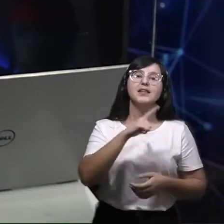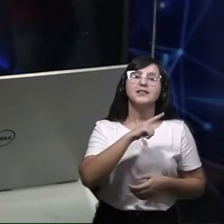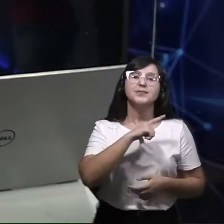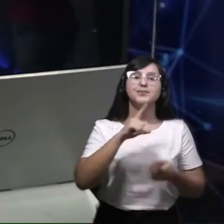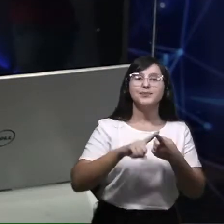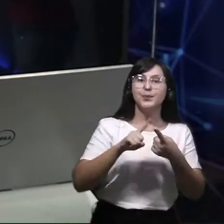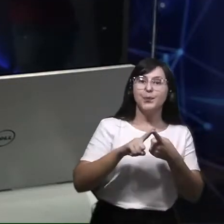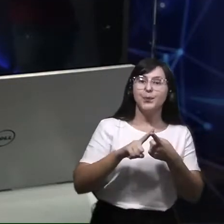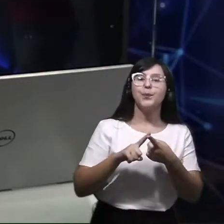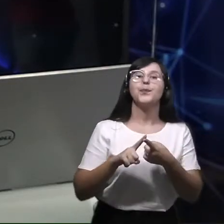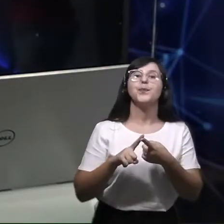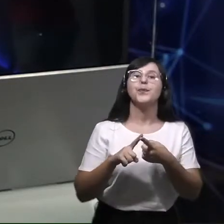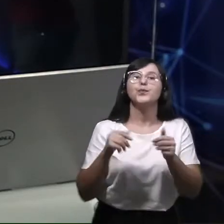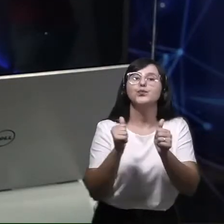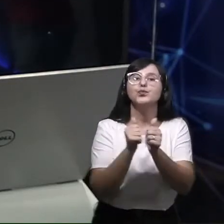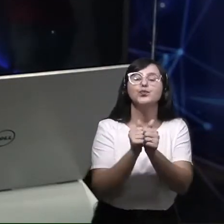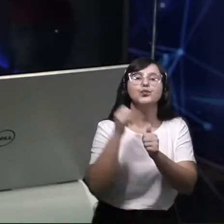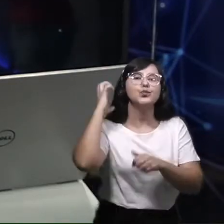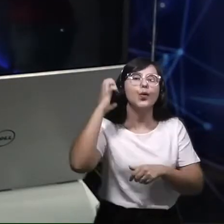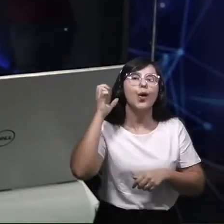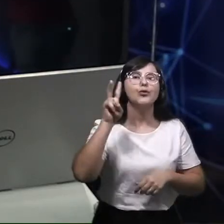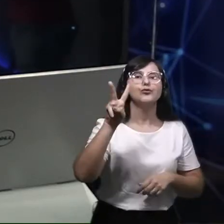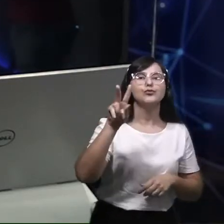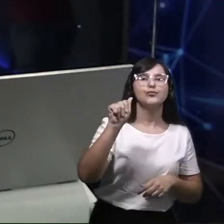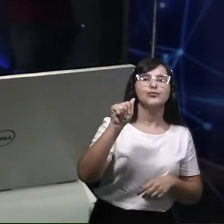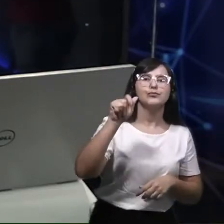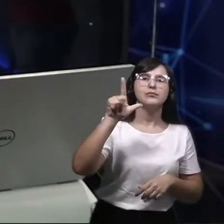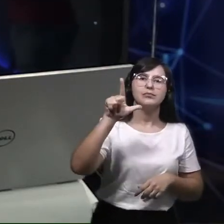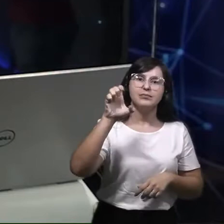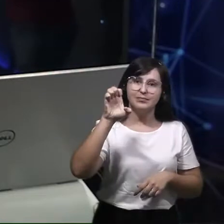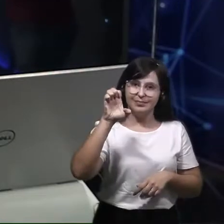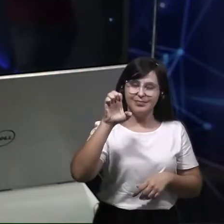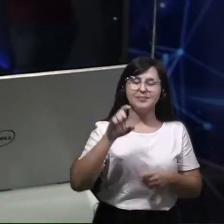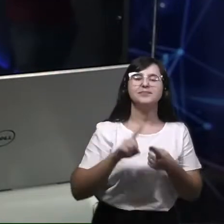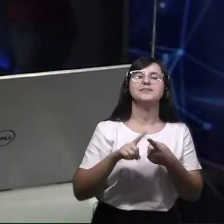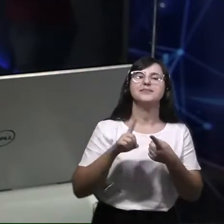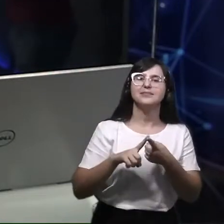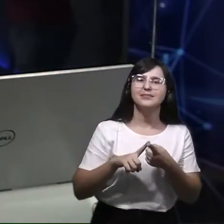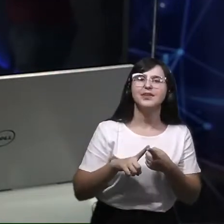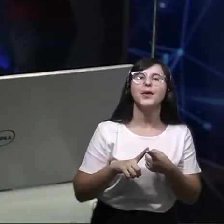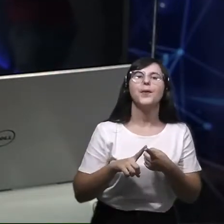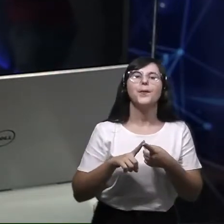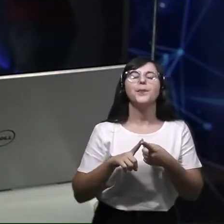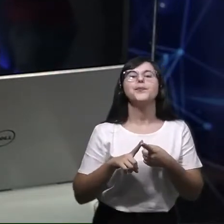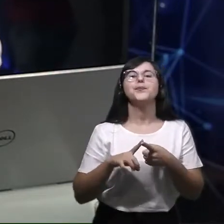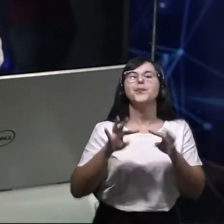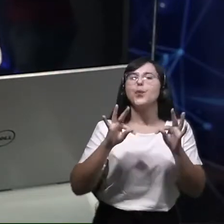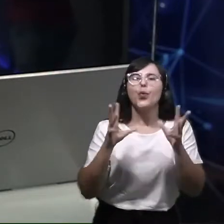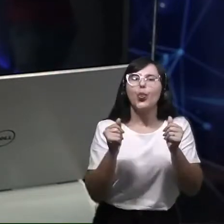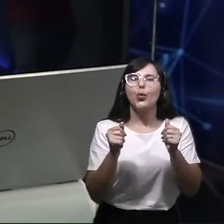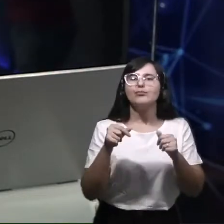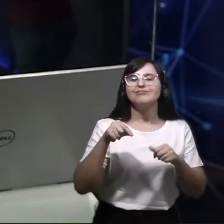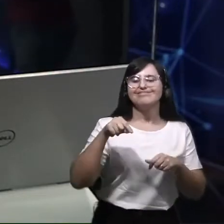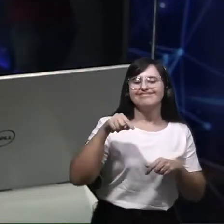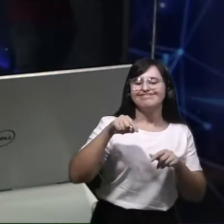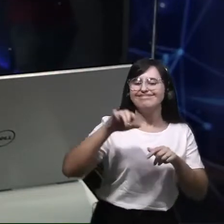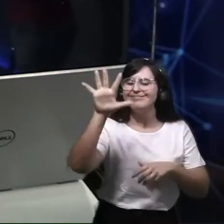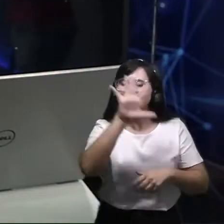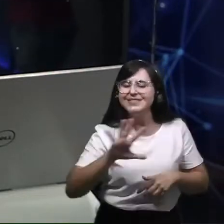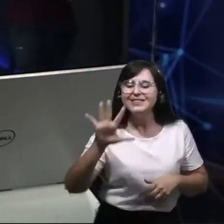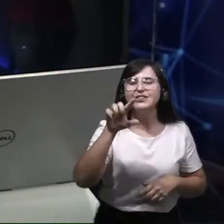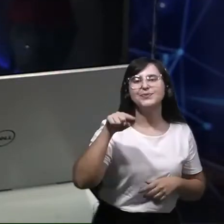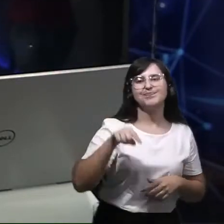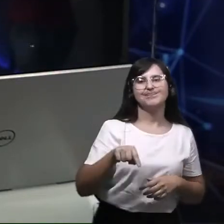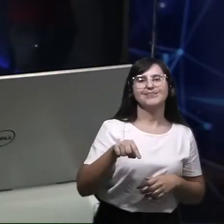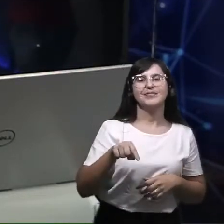Vale FM, TV SB Una de São Bento do Una e também pela página Bodega Nordestina. Pelas emissoras de